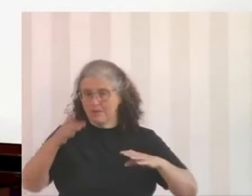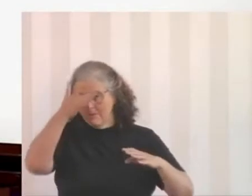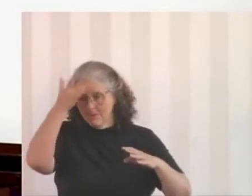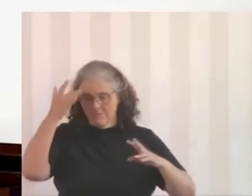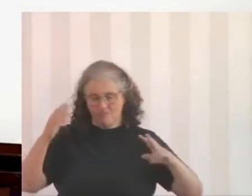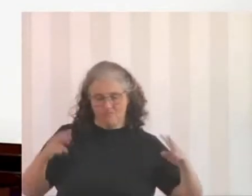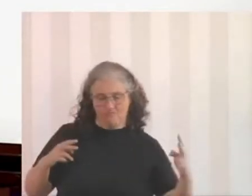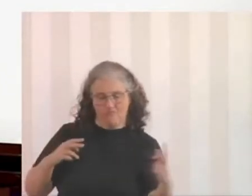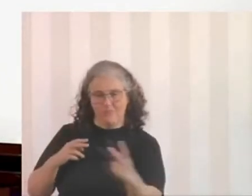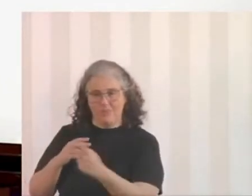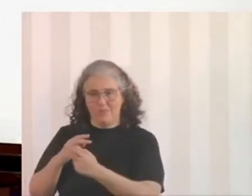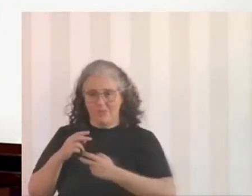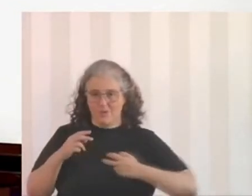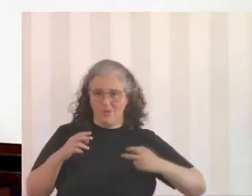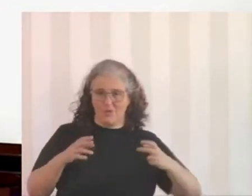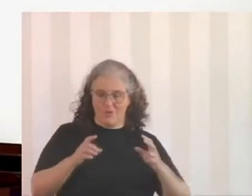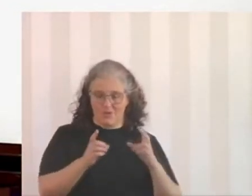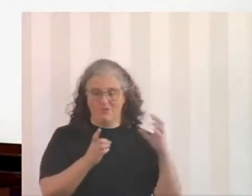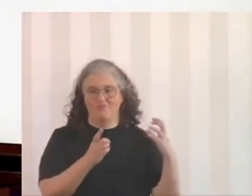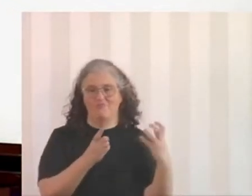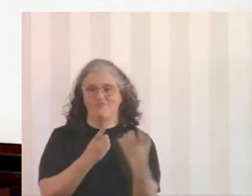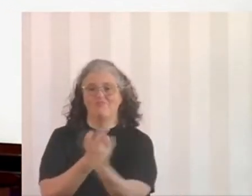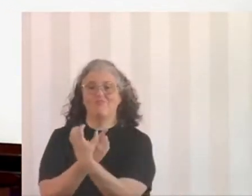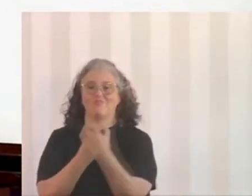Quer ver? No versículo